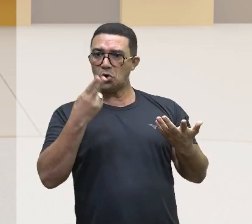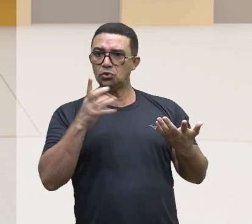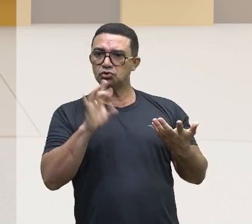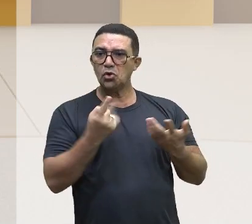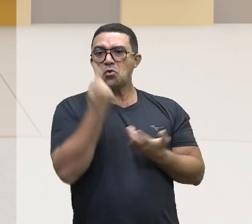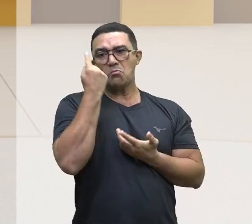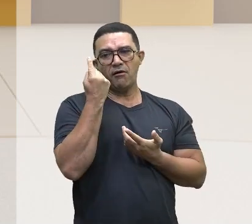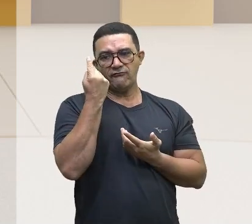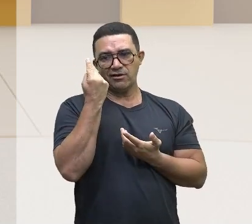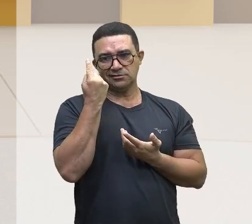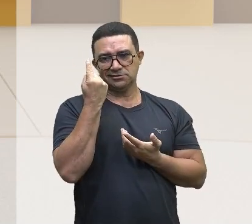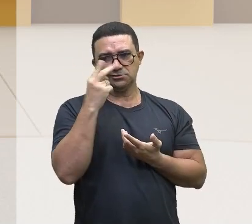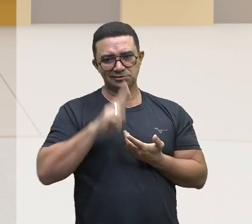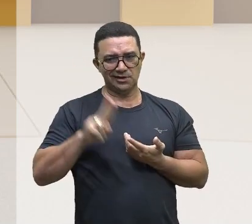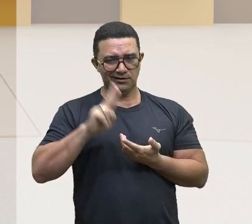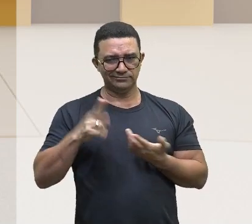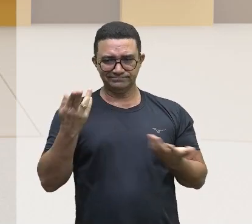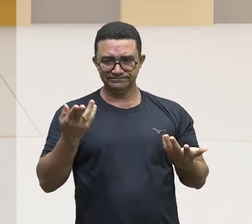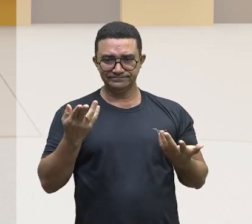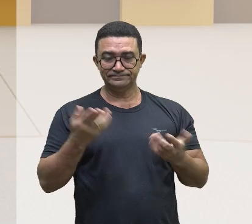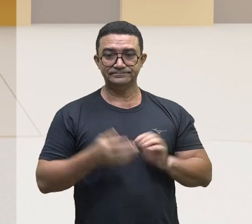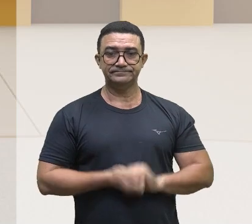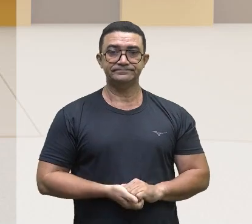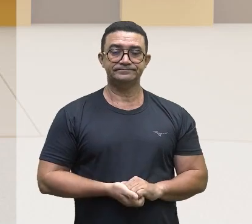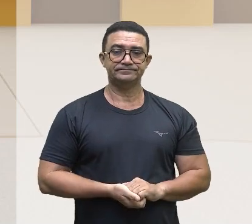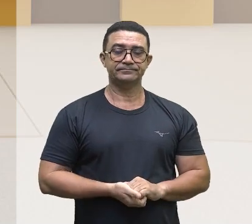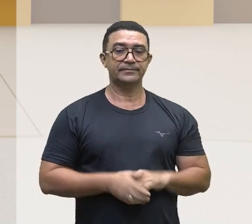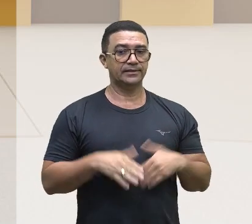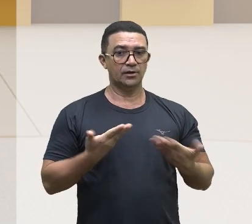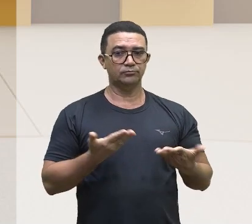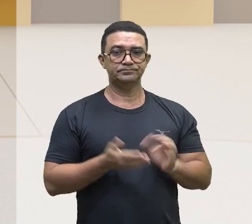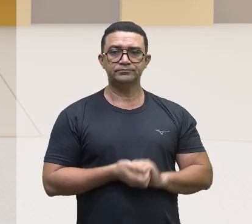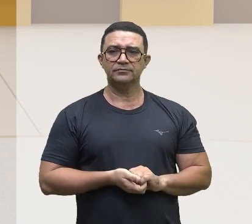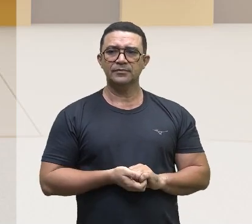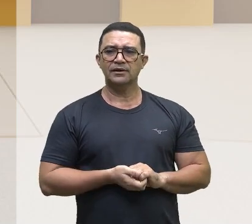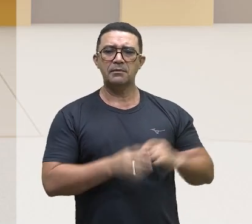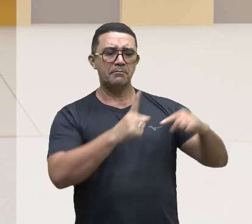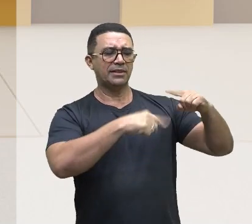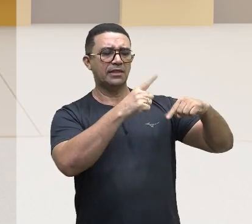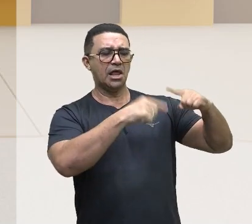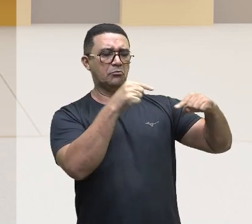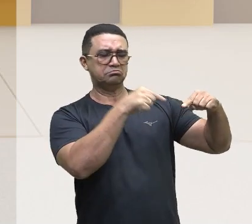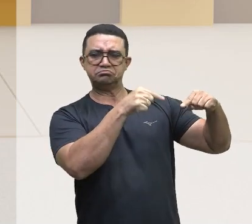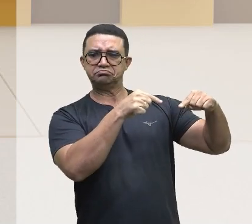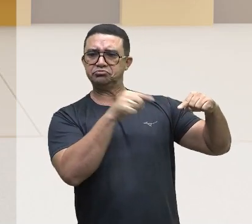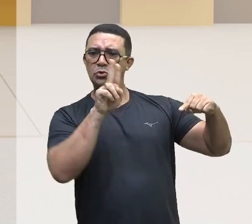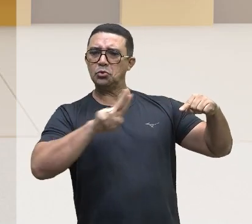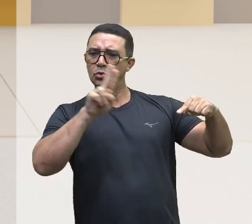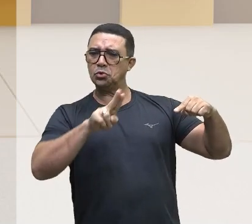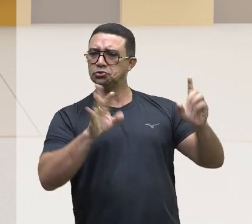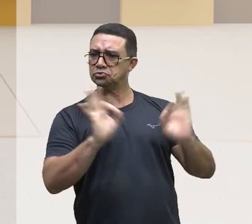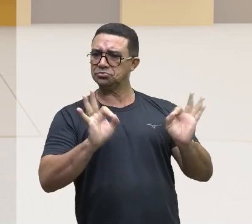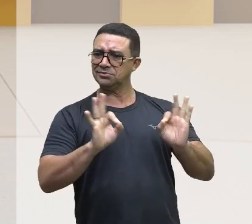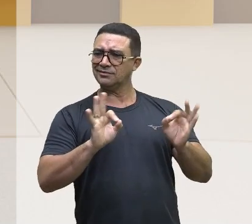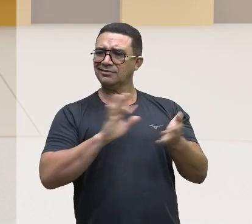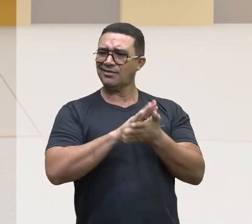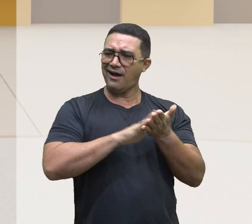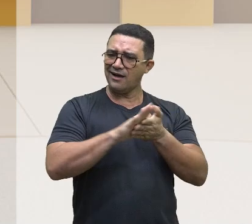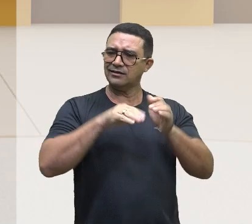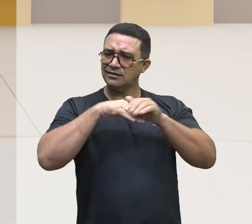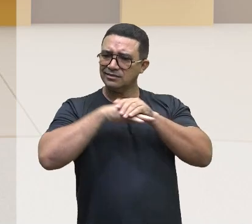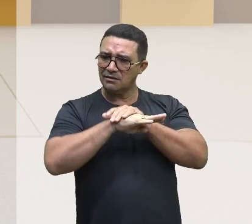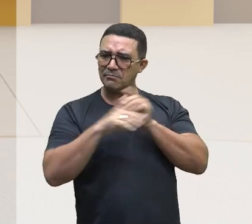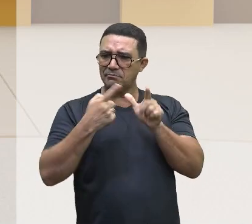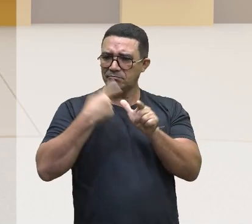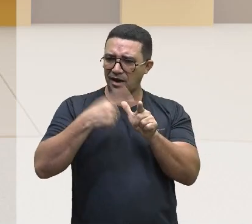só uma vez. Mas e aí? O que eu vou fazer com esse objeto que eu não uso lá em casa, com essa roupa, esse calçado, esse